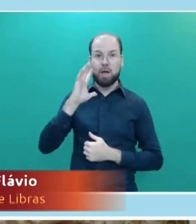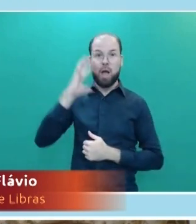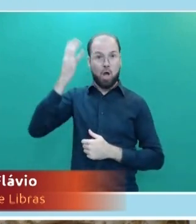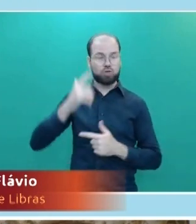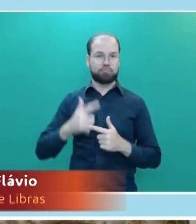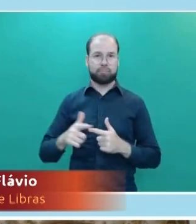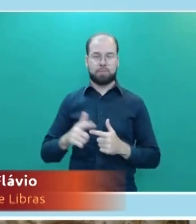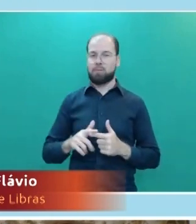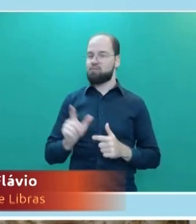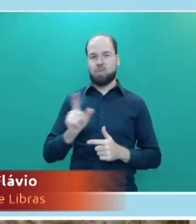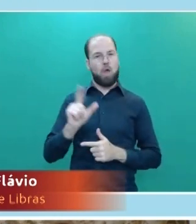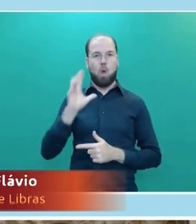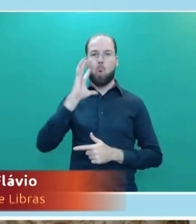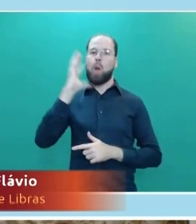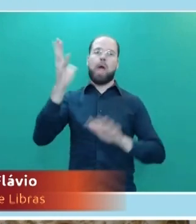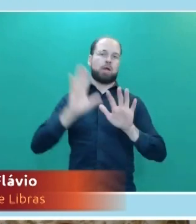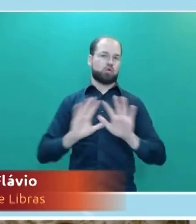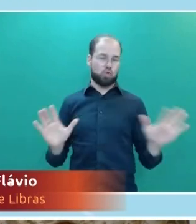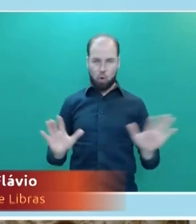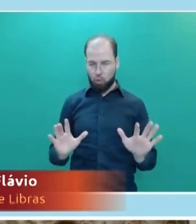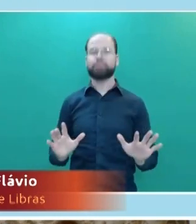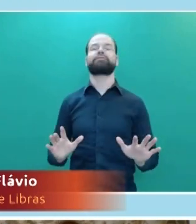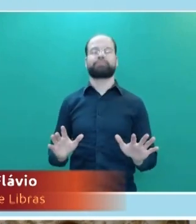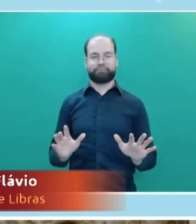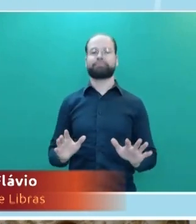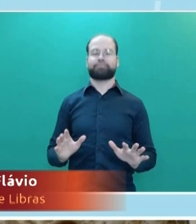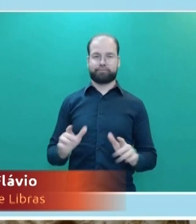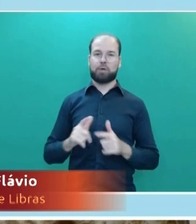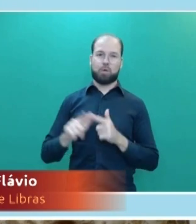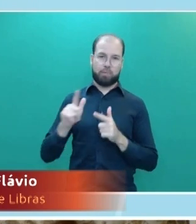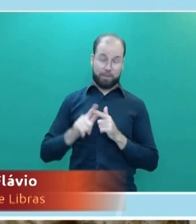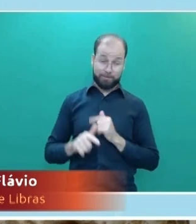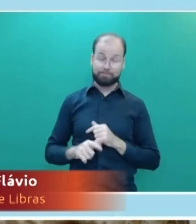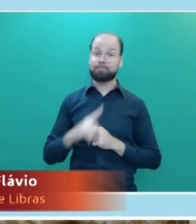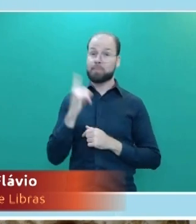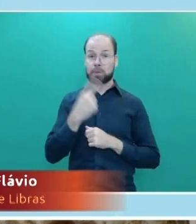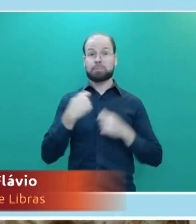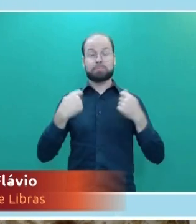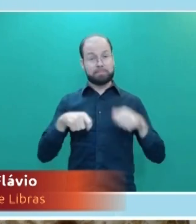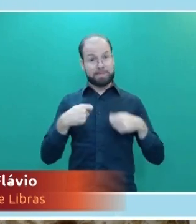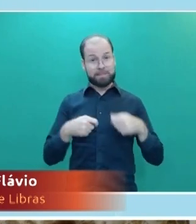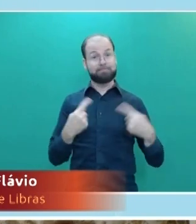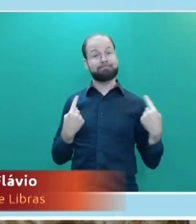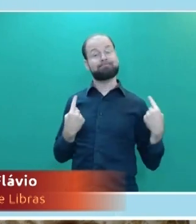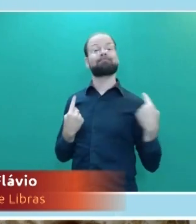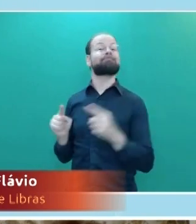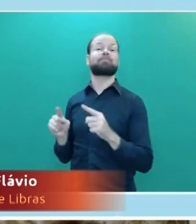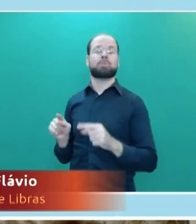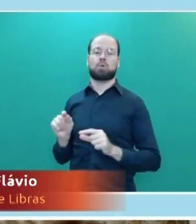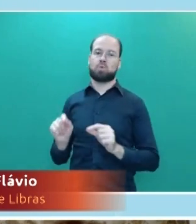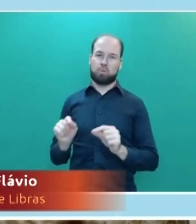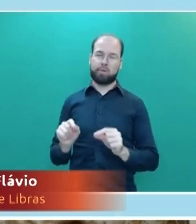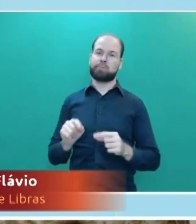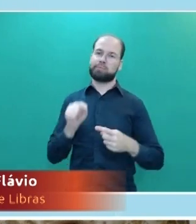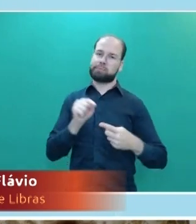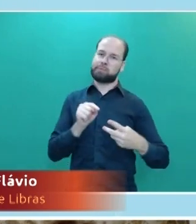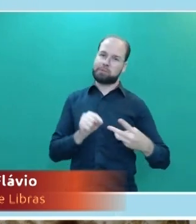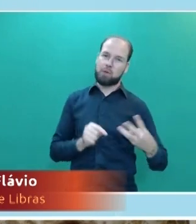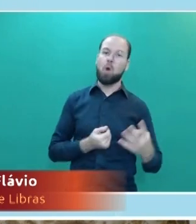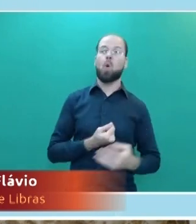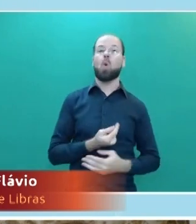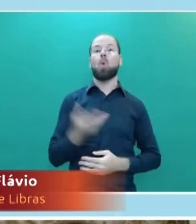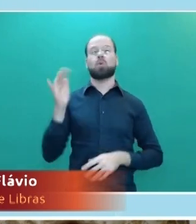os problemas, né? A gente precisa enfrentar isso de uma série de outras formas. Eu acho que a questão